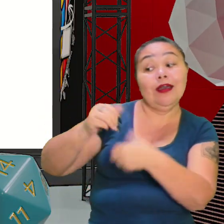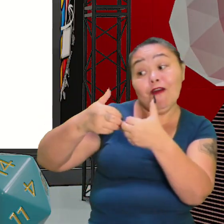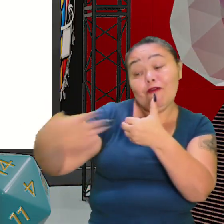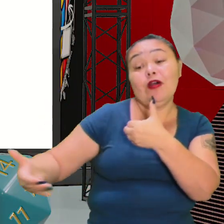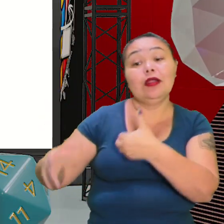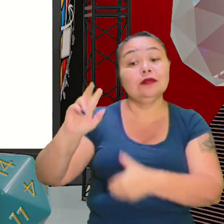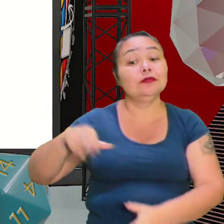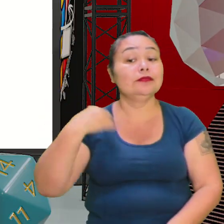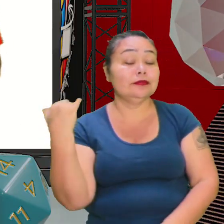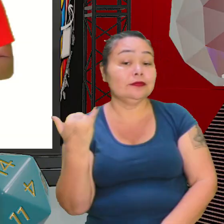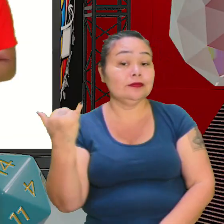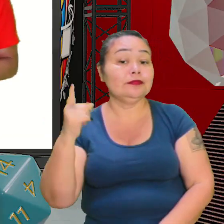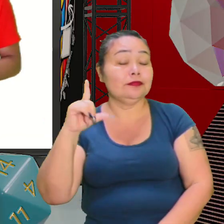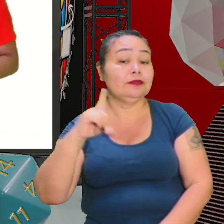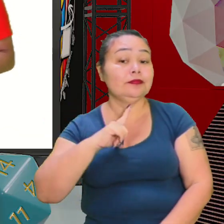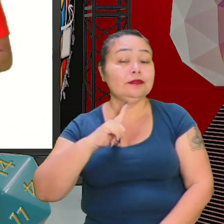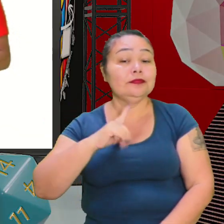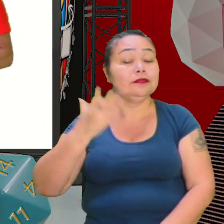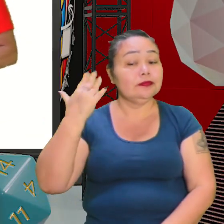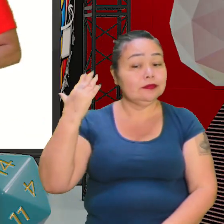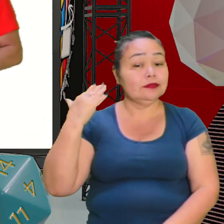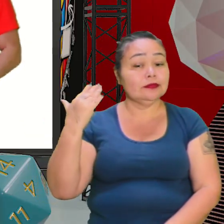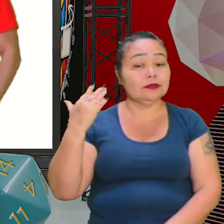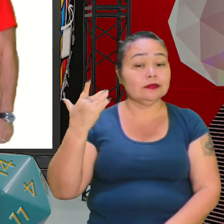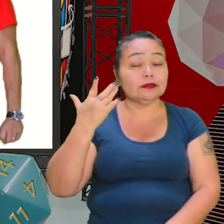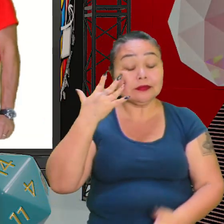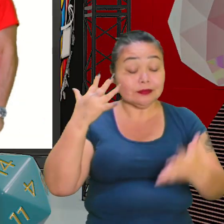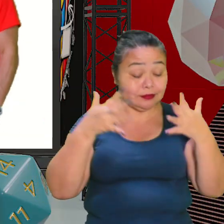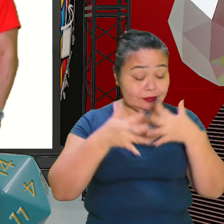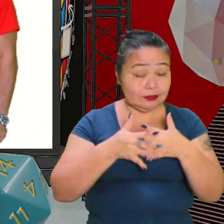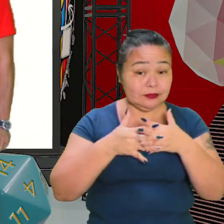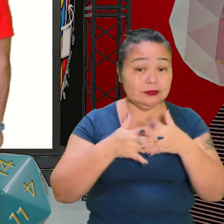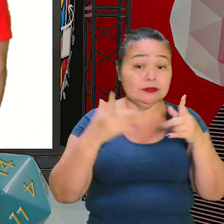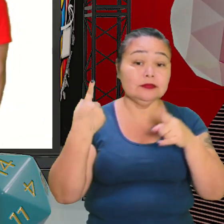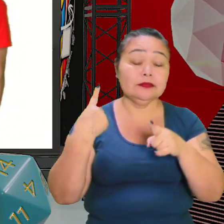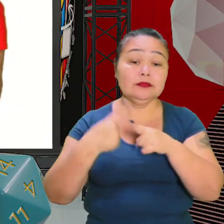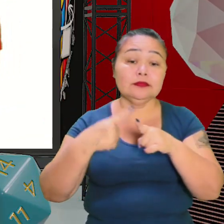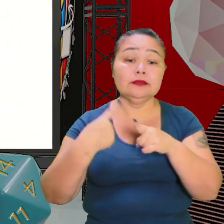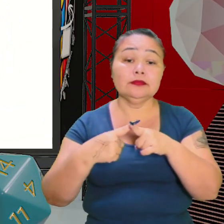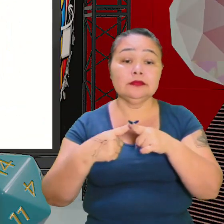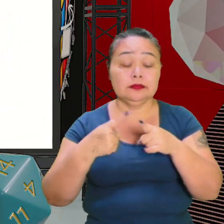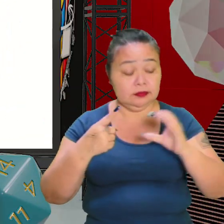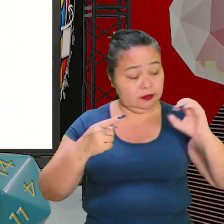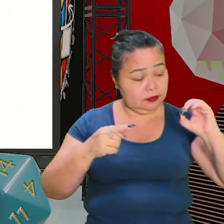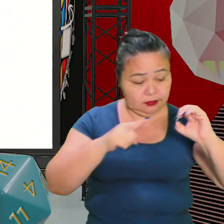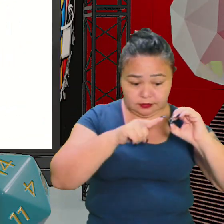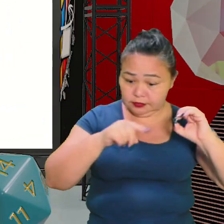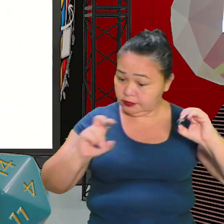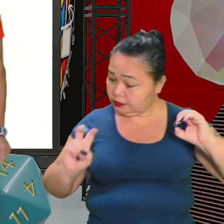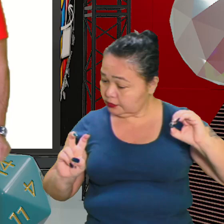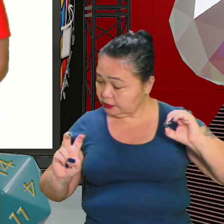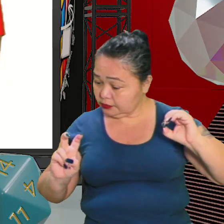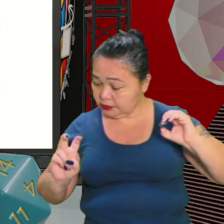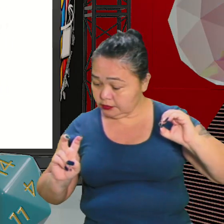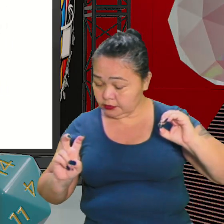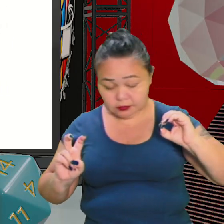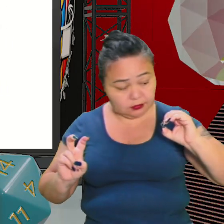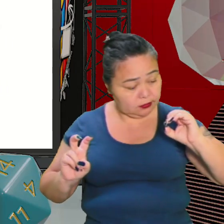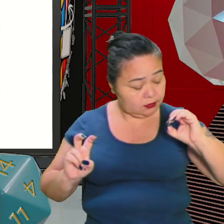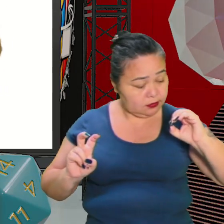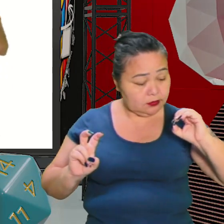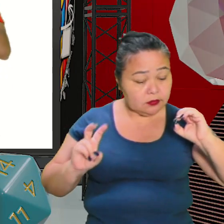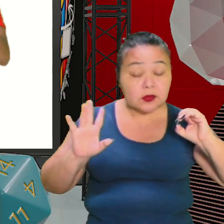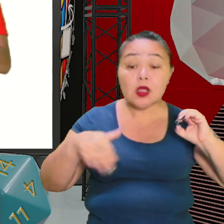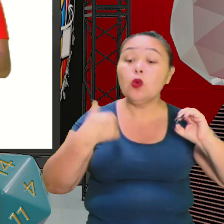isso é importante. Talvez isso tenha ficado um pouco lá, meio confuso lá atrás, porque entre o 0 e o 5, se